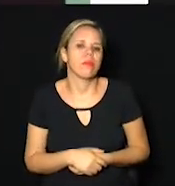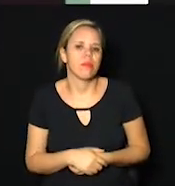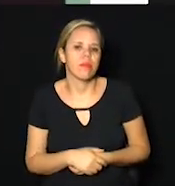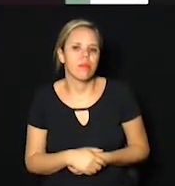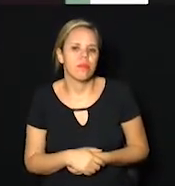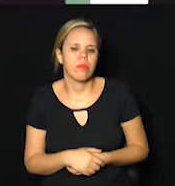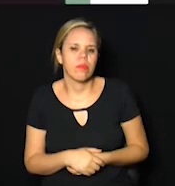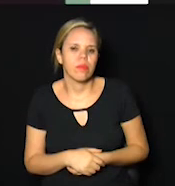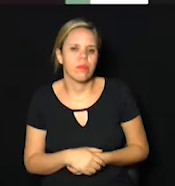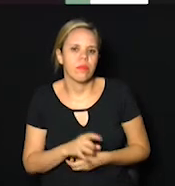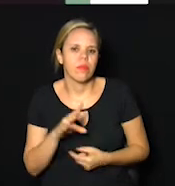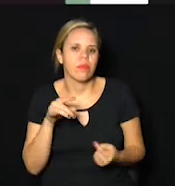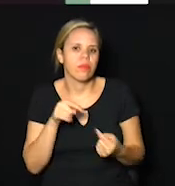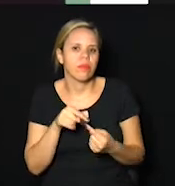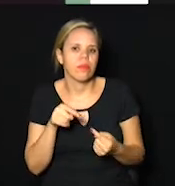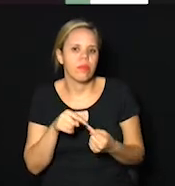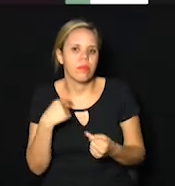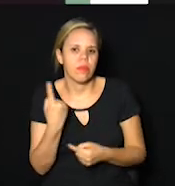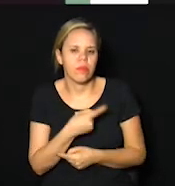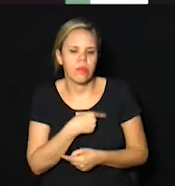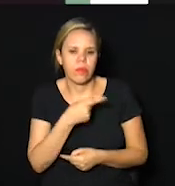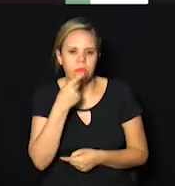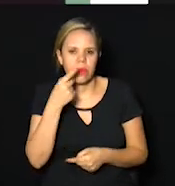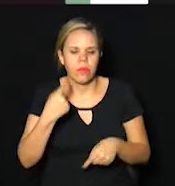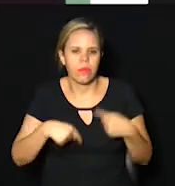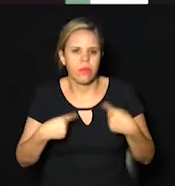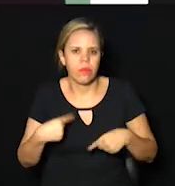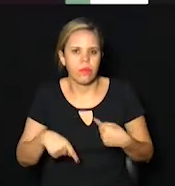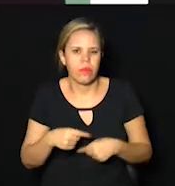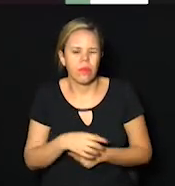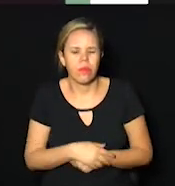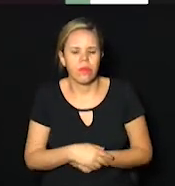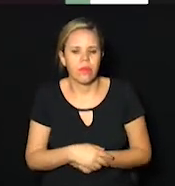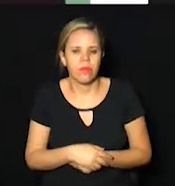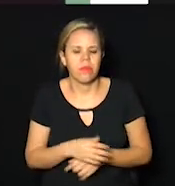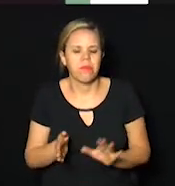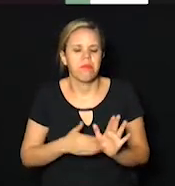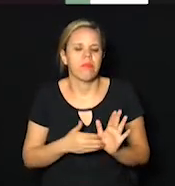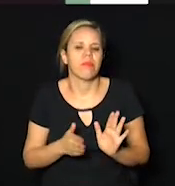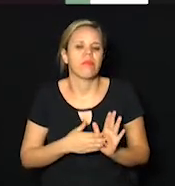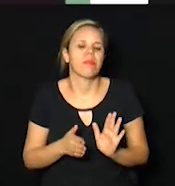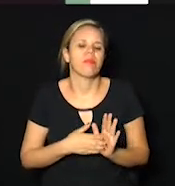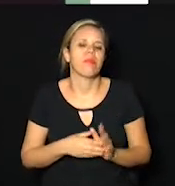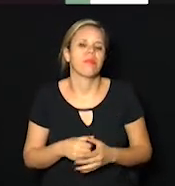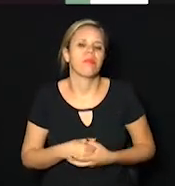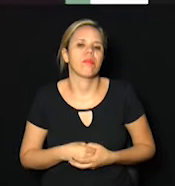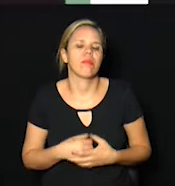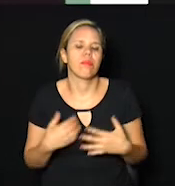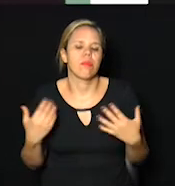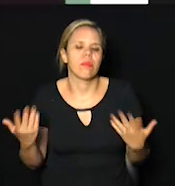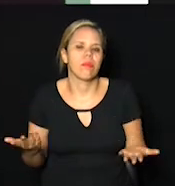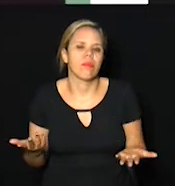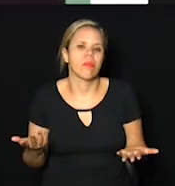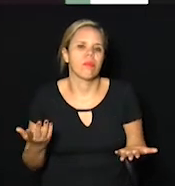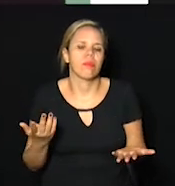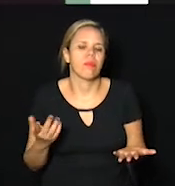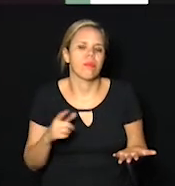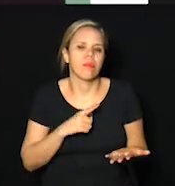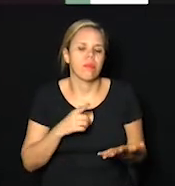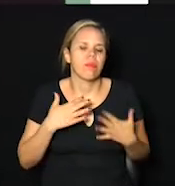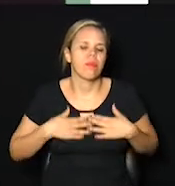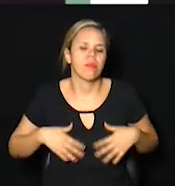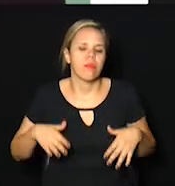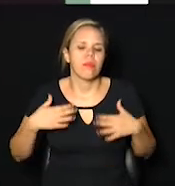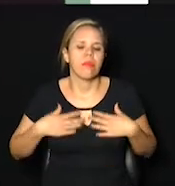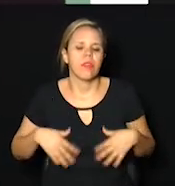só faz sentido o que a gente chama de política, que a gente chama de proposta, quando a gente tem a